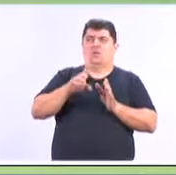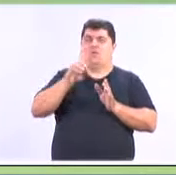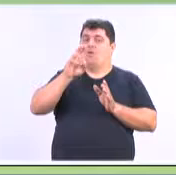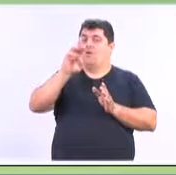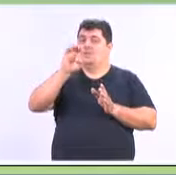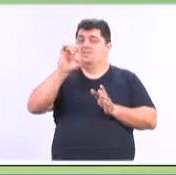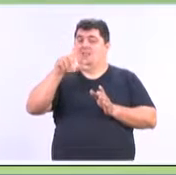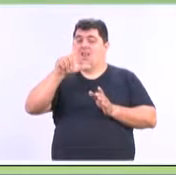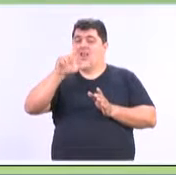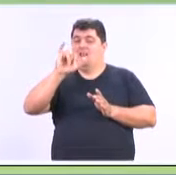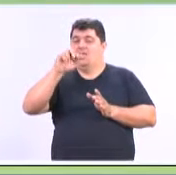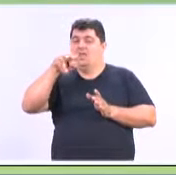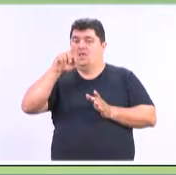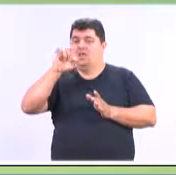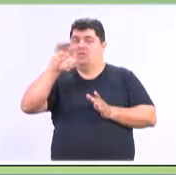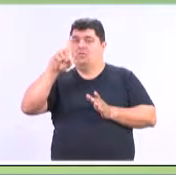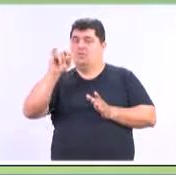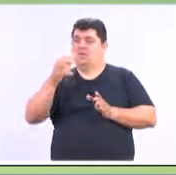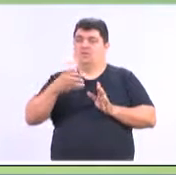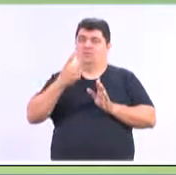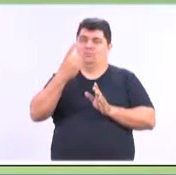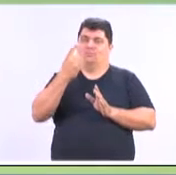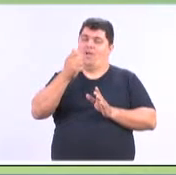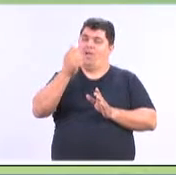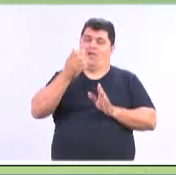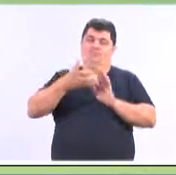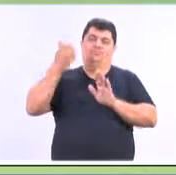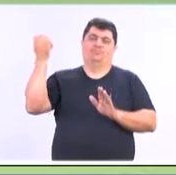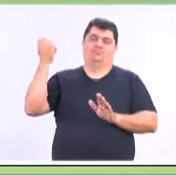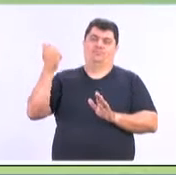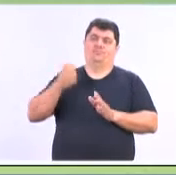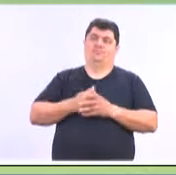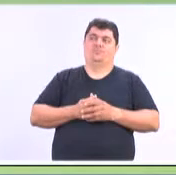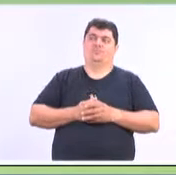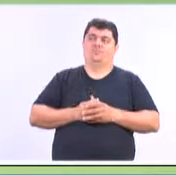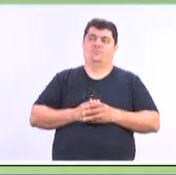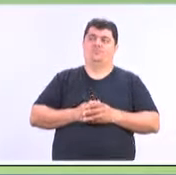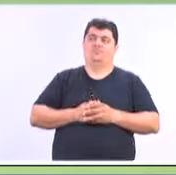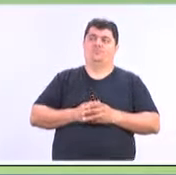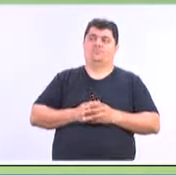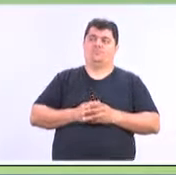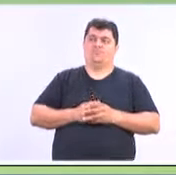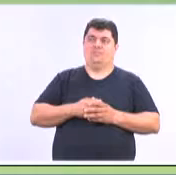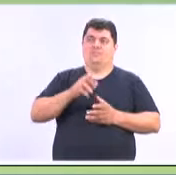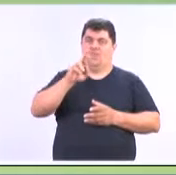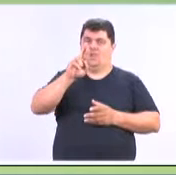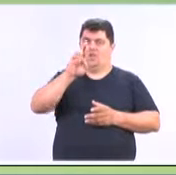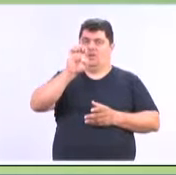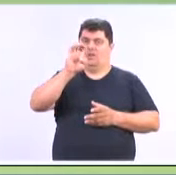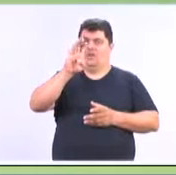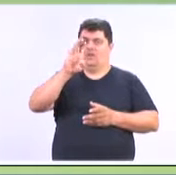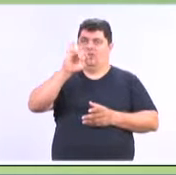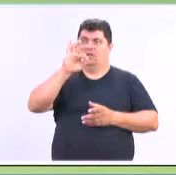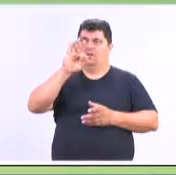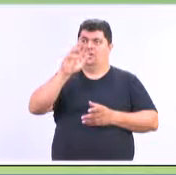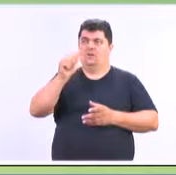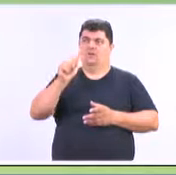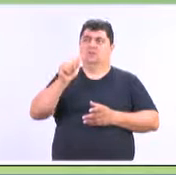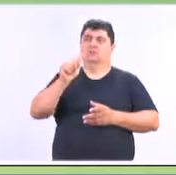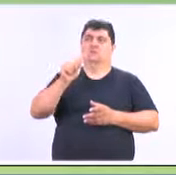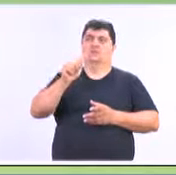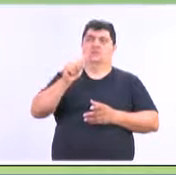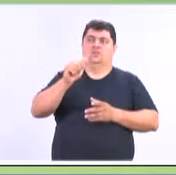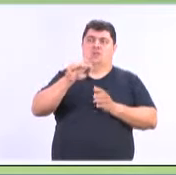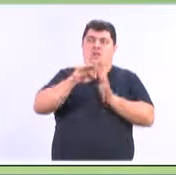né? Então não é essa, também não é essa questão. Agora, receita líquida menos os custos